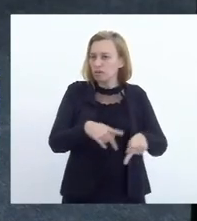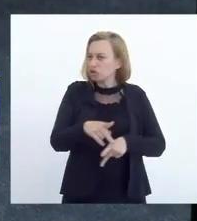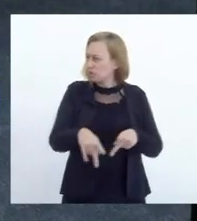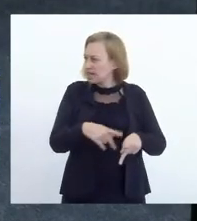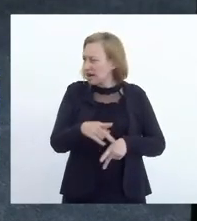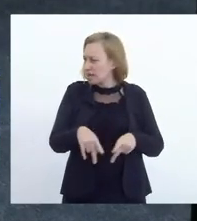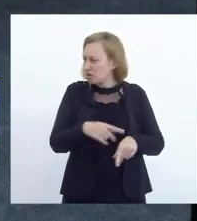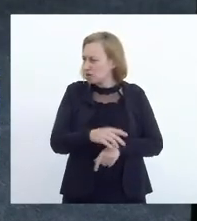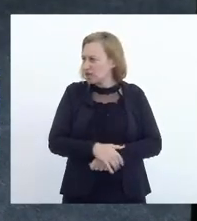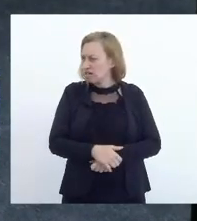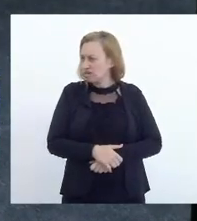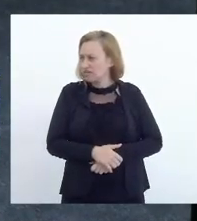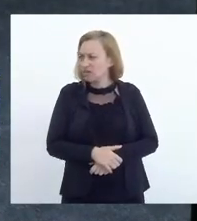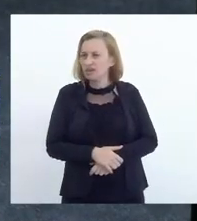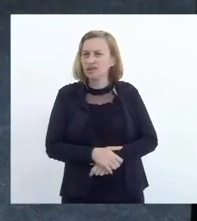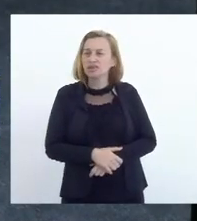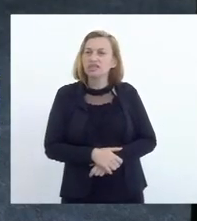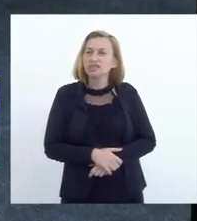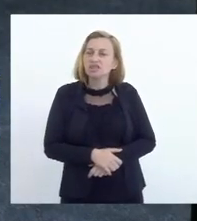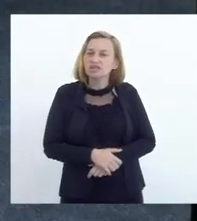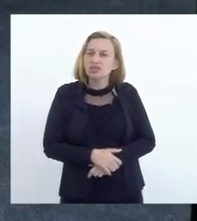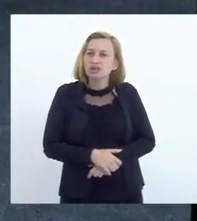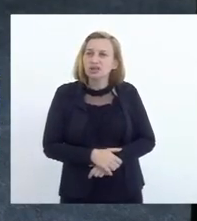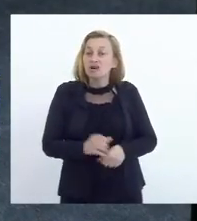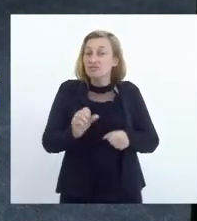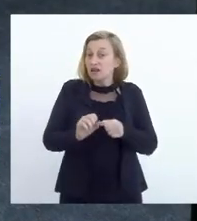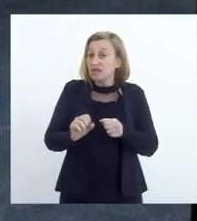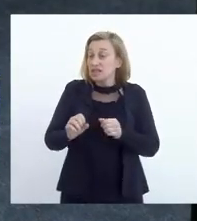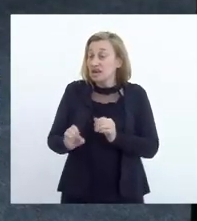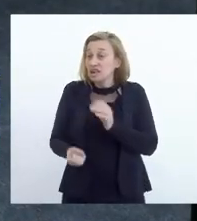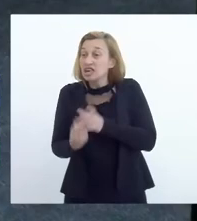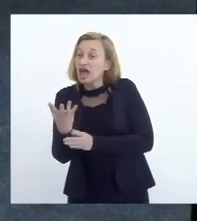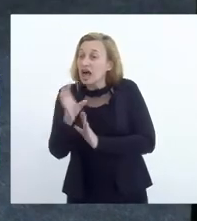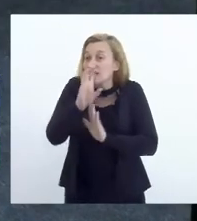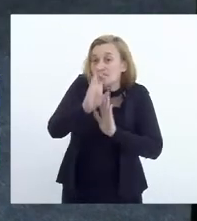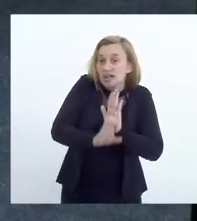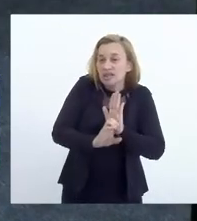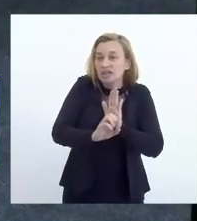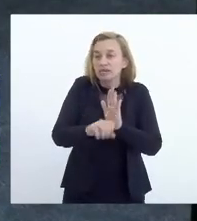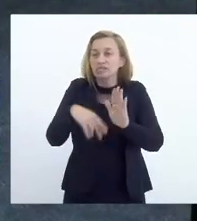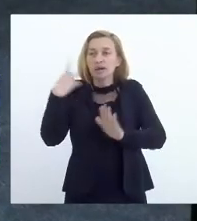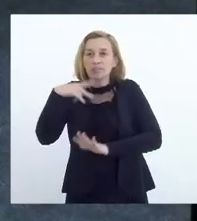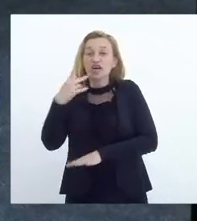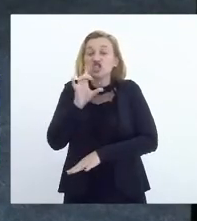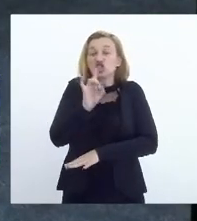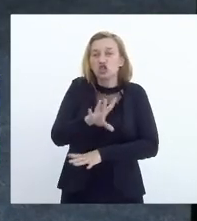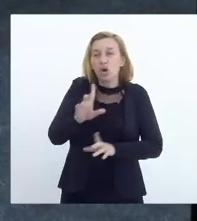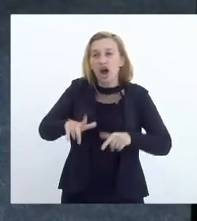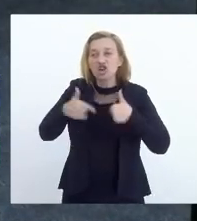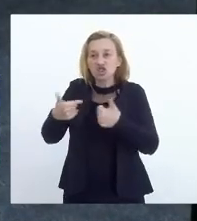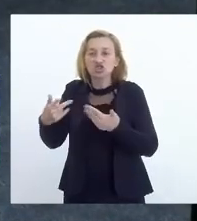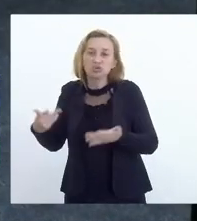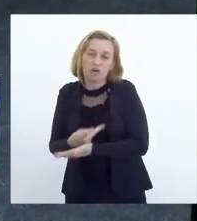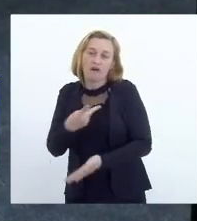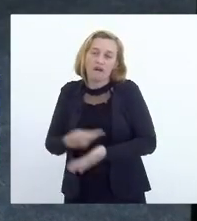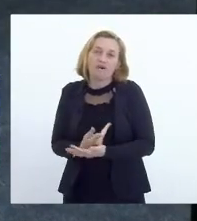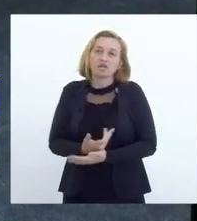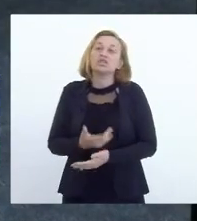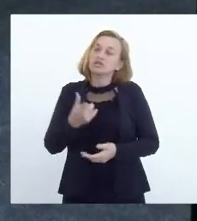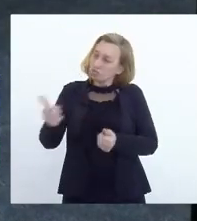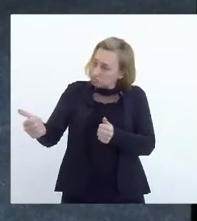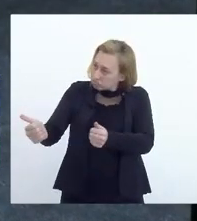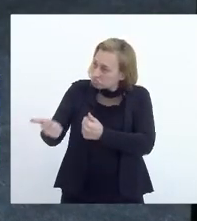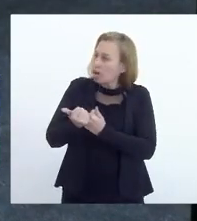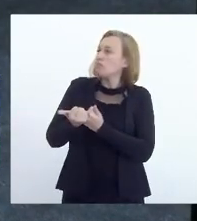da secretaria, pedindo melhorias, fazendo emendas parlamentares. Eu só vejo ele praticando esses atos arbitrários. Então, pode contar